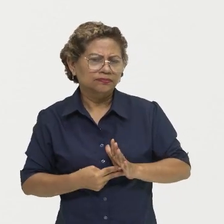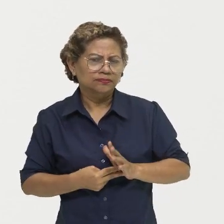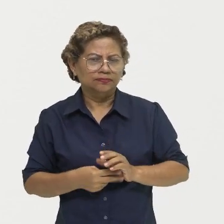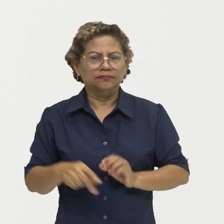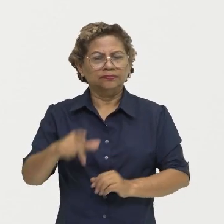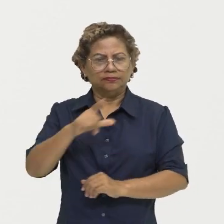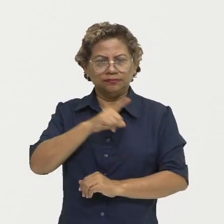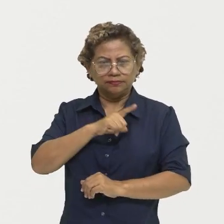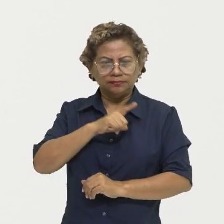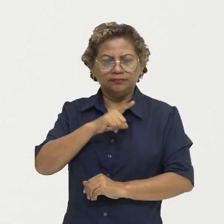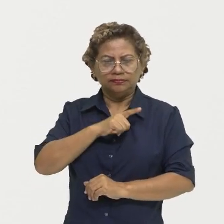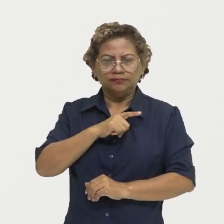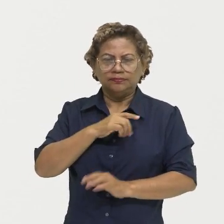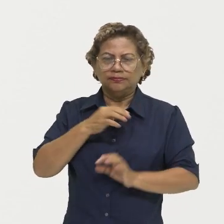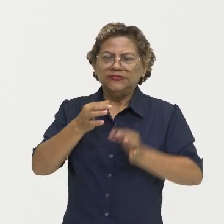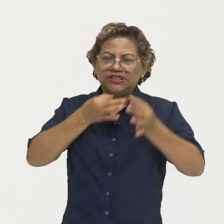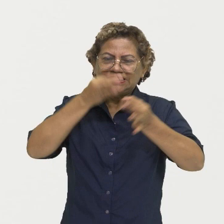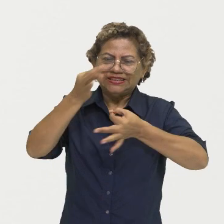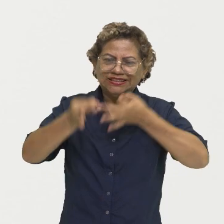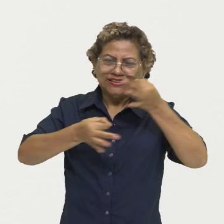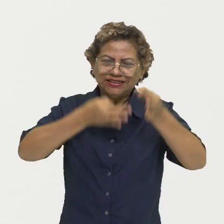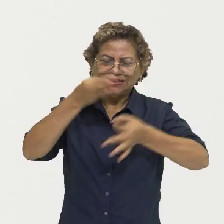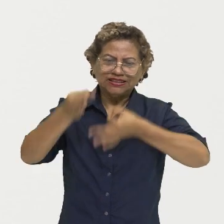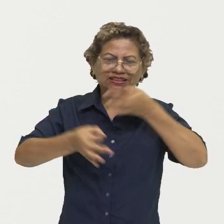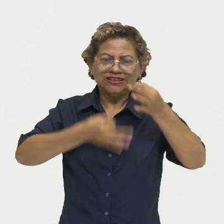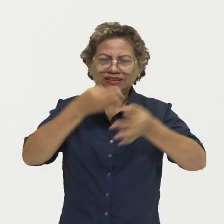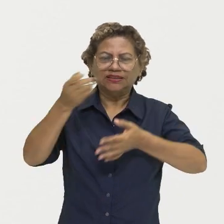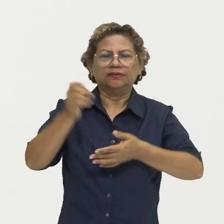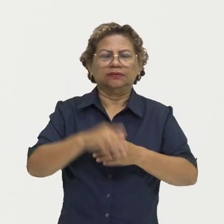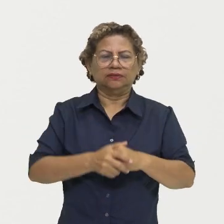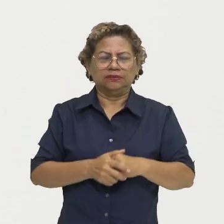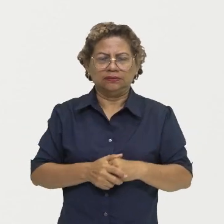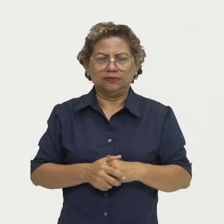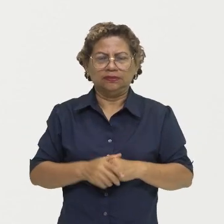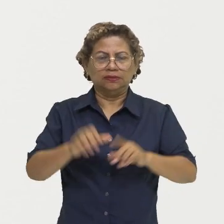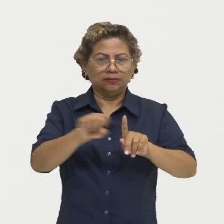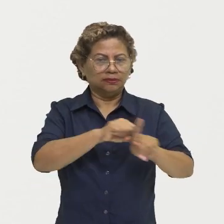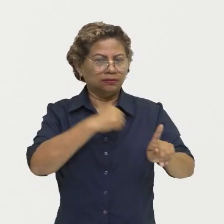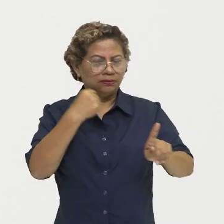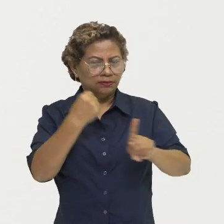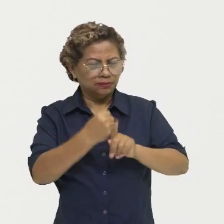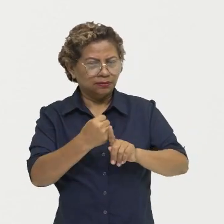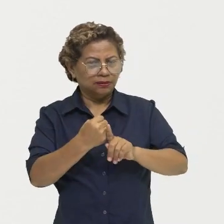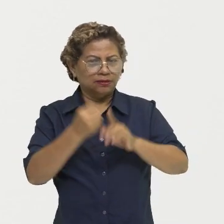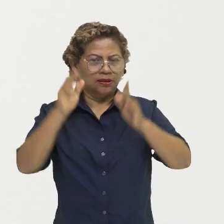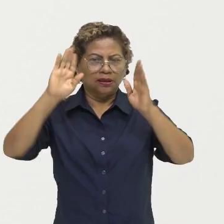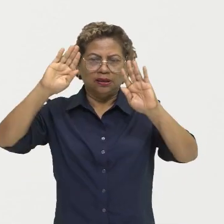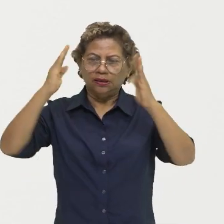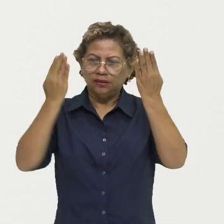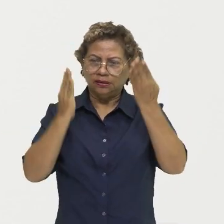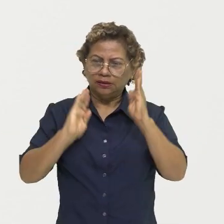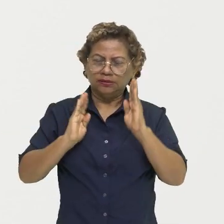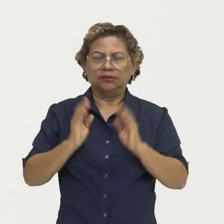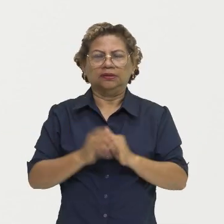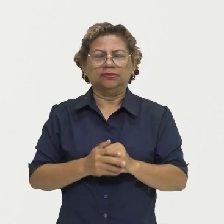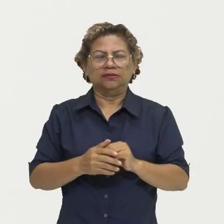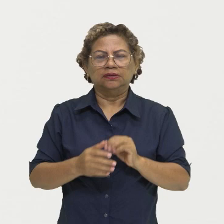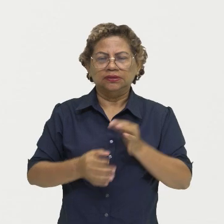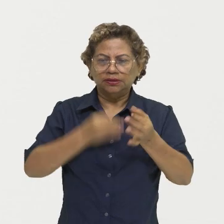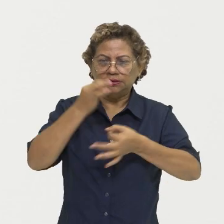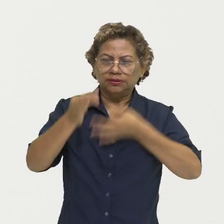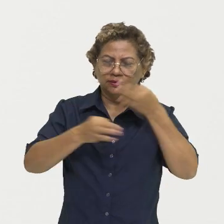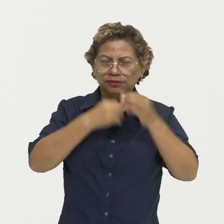em realizar crítica, análises críticas da sociedade, análises críticas políticos